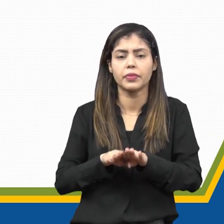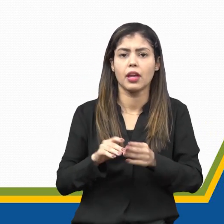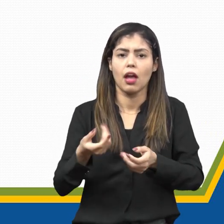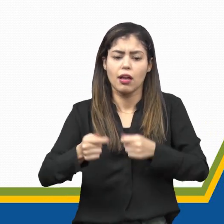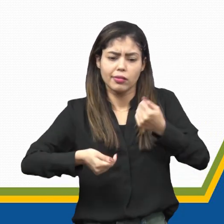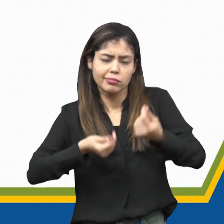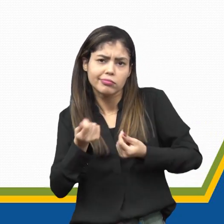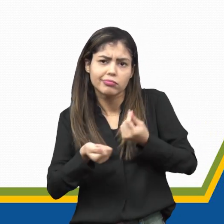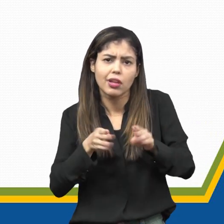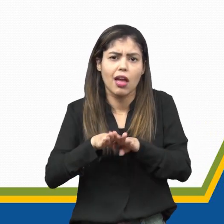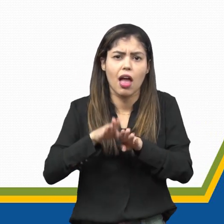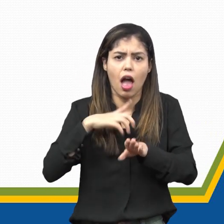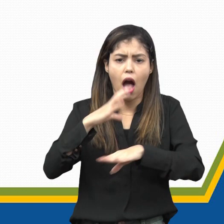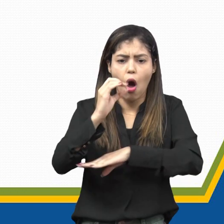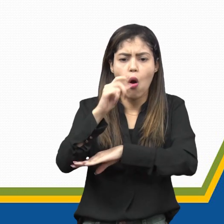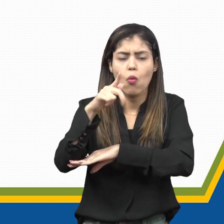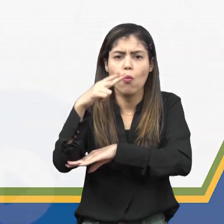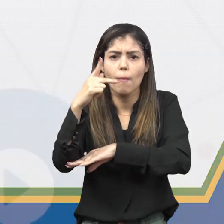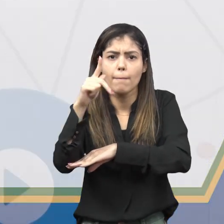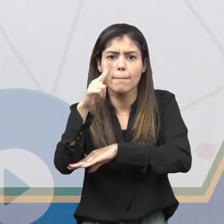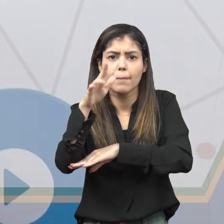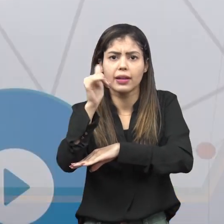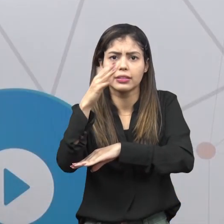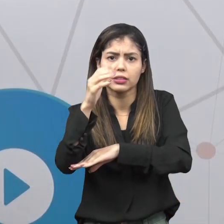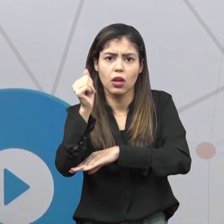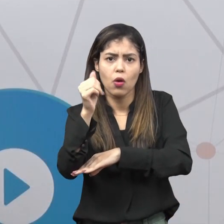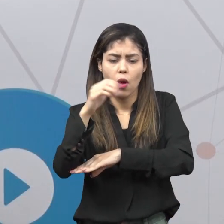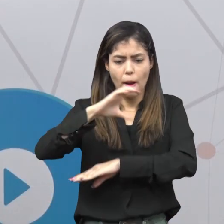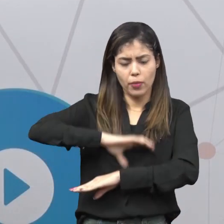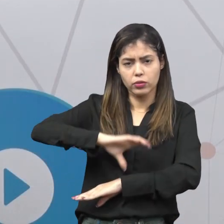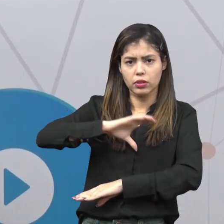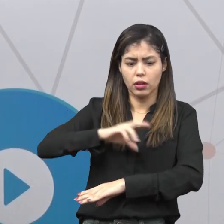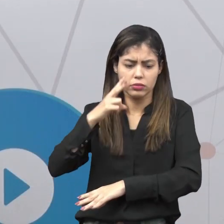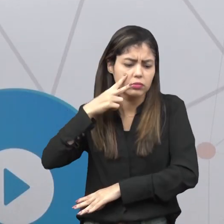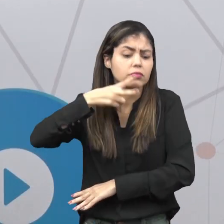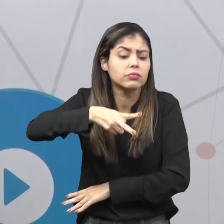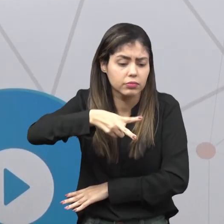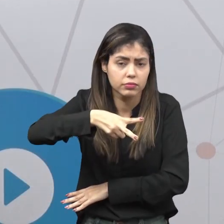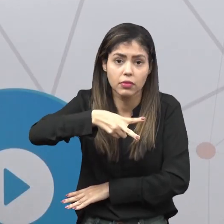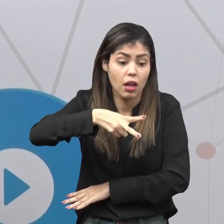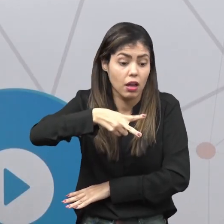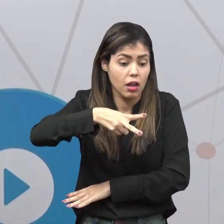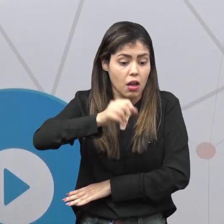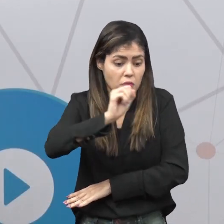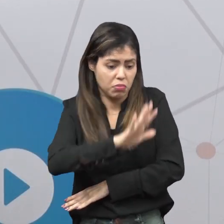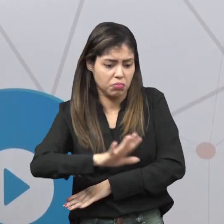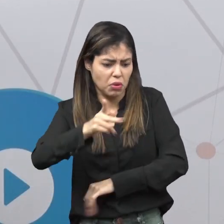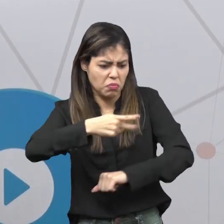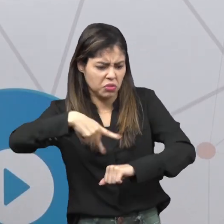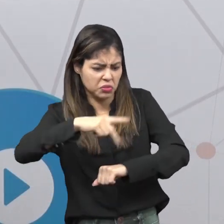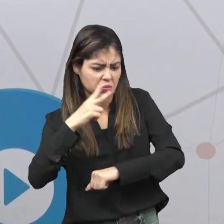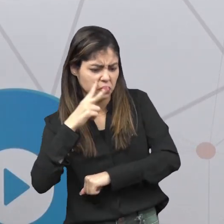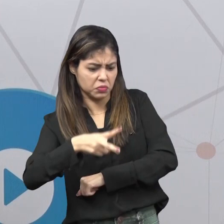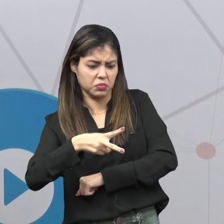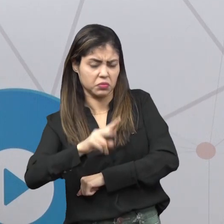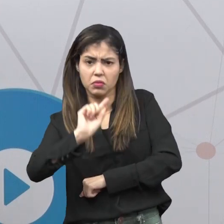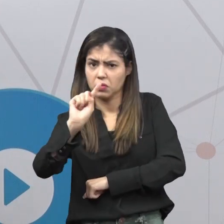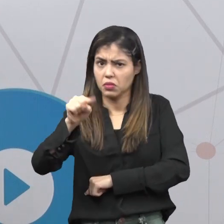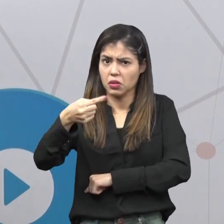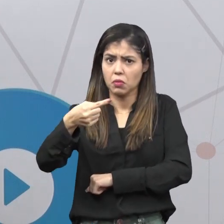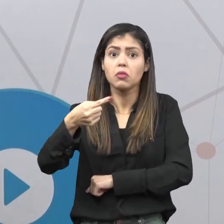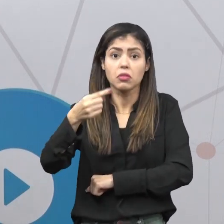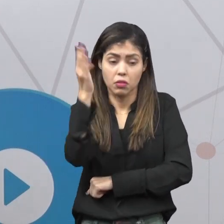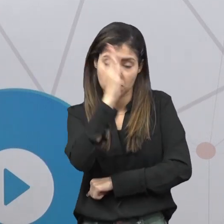questões relacionadas à ocupação da terra. Portugal inicialmente ele não olha, o país não olha para o Brasil, porque depois